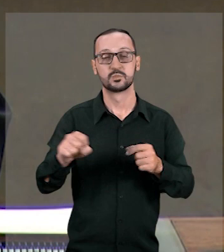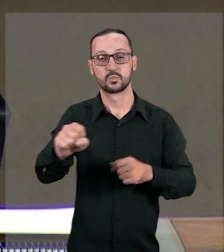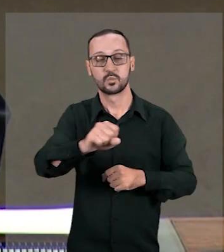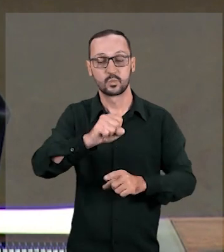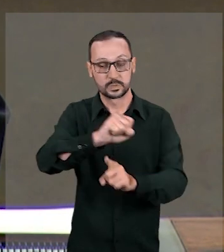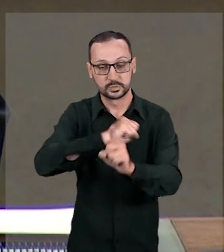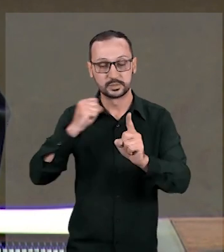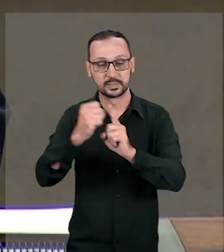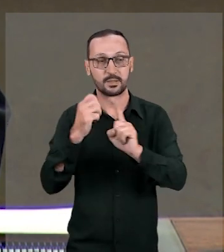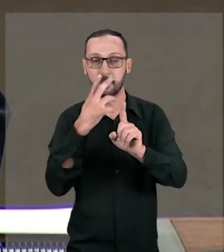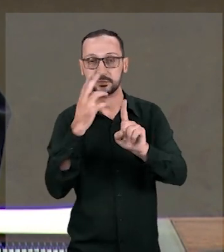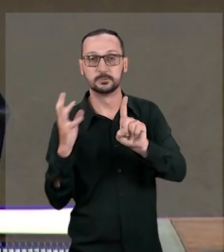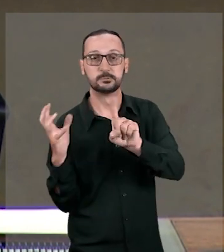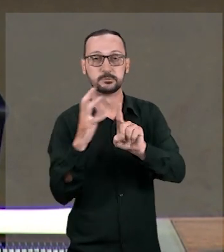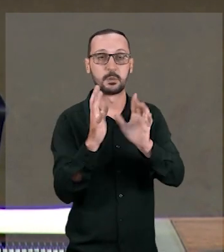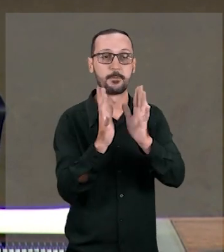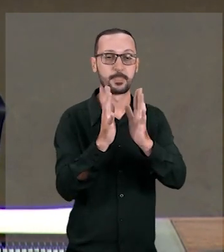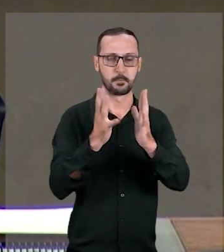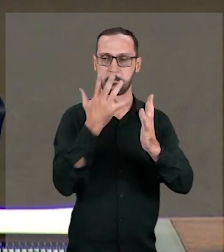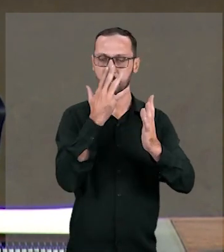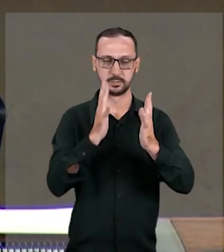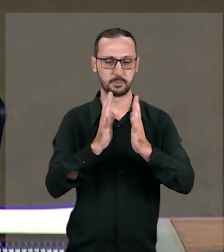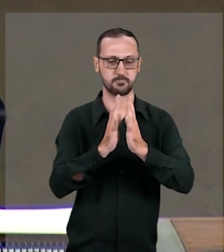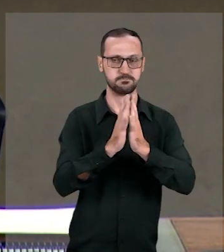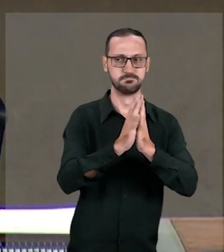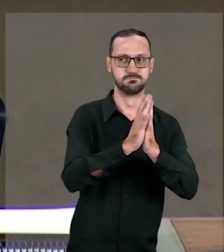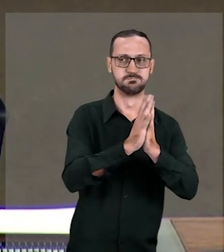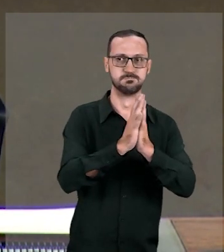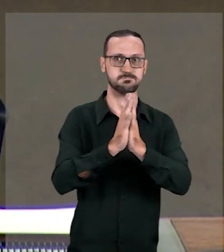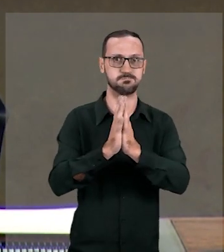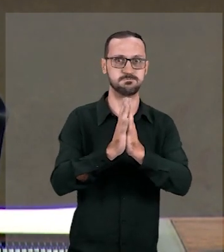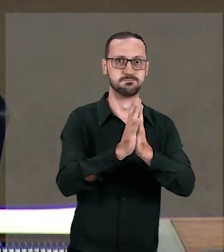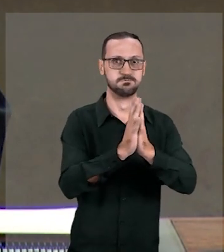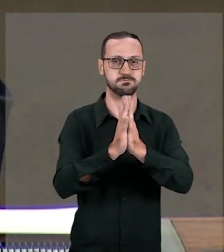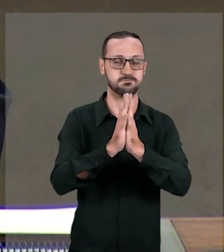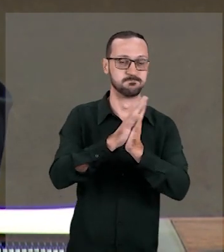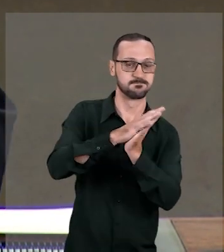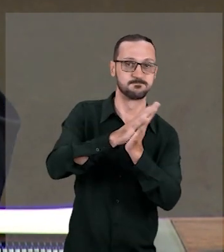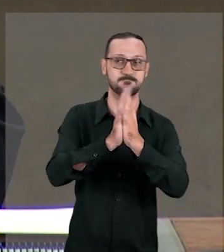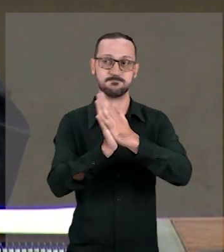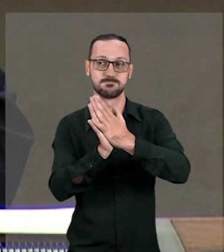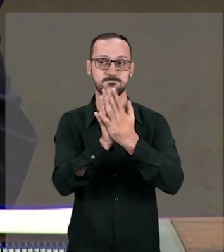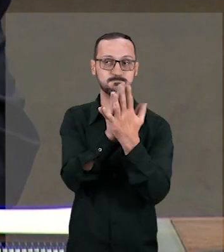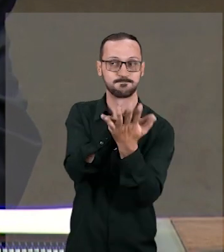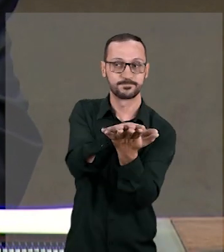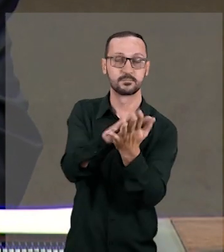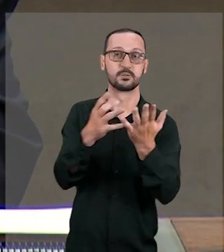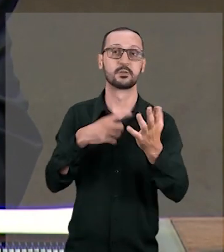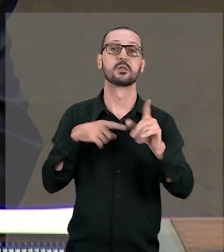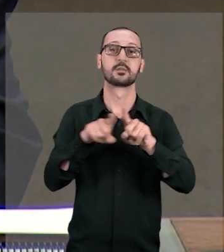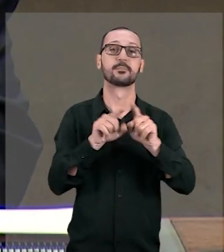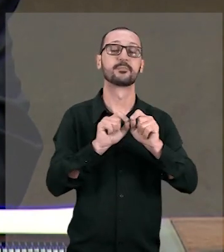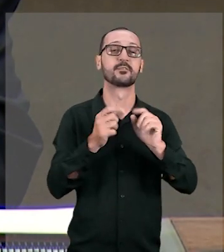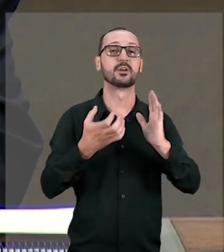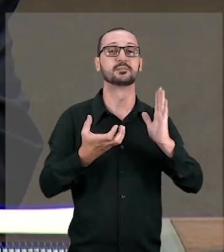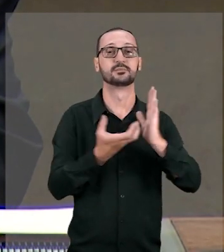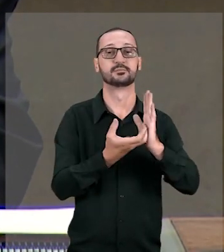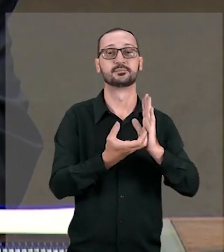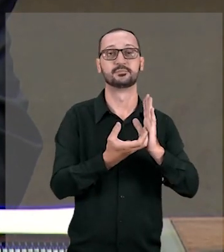a sociedade. E quando ele exerce bem essa competência, cria uma tensão com o Congresso